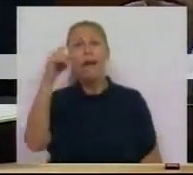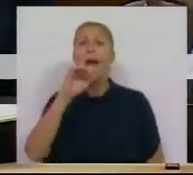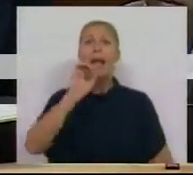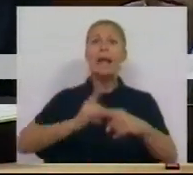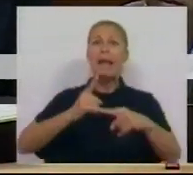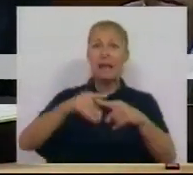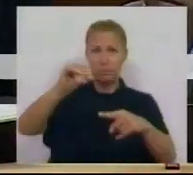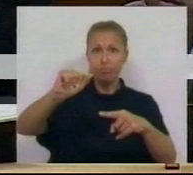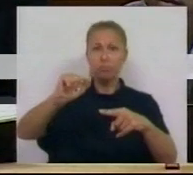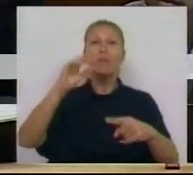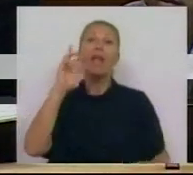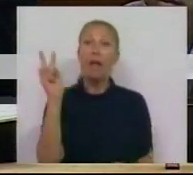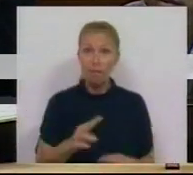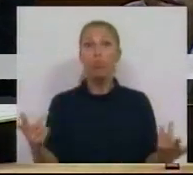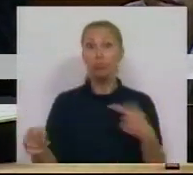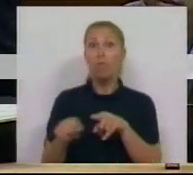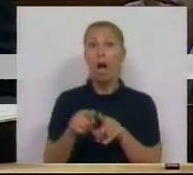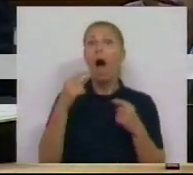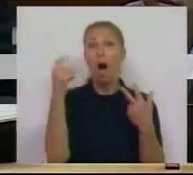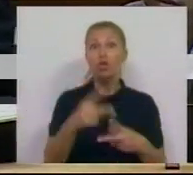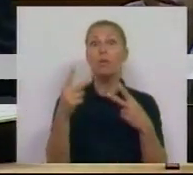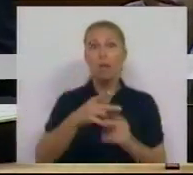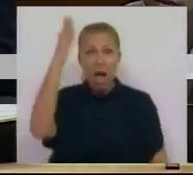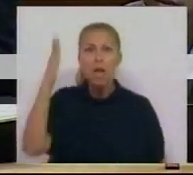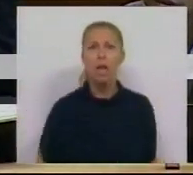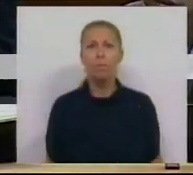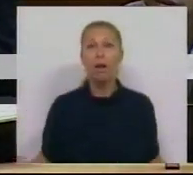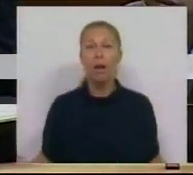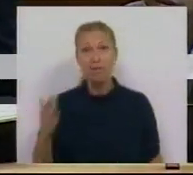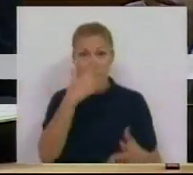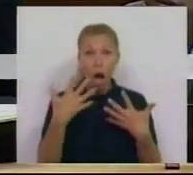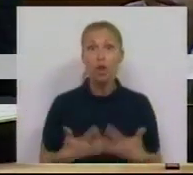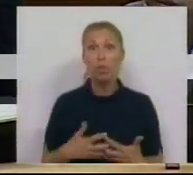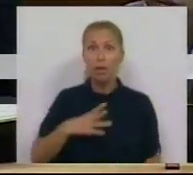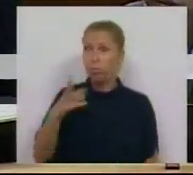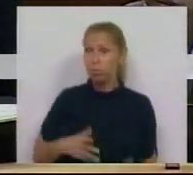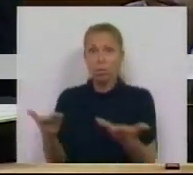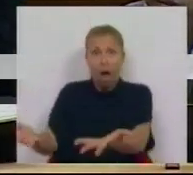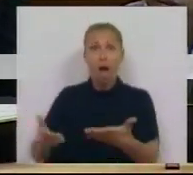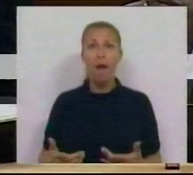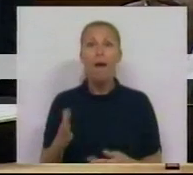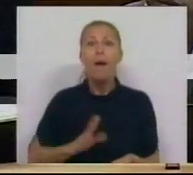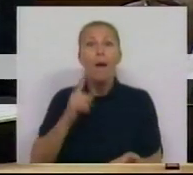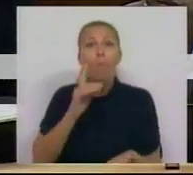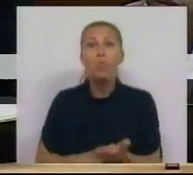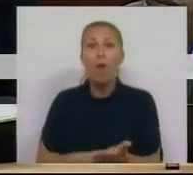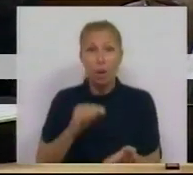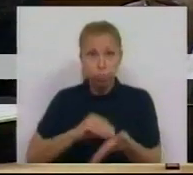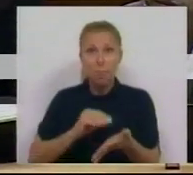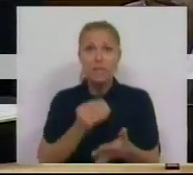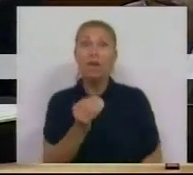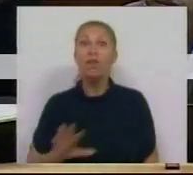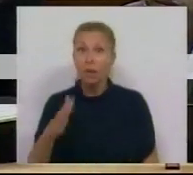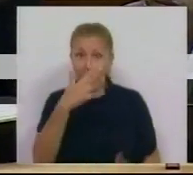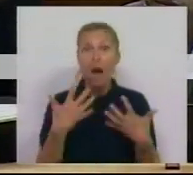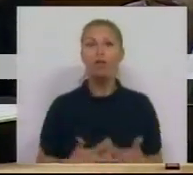de austeridade implacável. Se hoje há dúvidas sobre isso, temos Portugal para nos mostrar disso e a pobreza infantil. Se hoje há dúvidas sobre isso, temos a